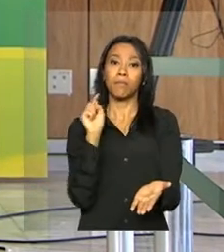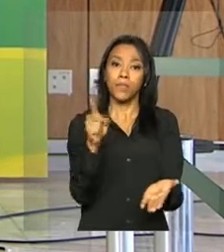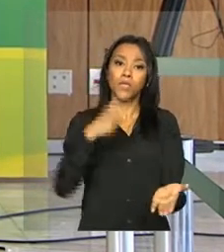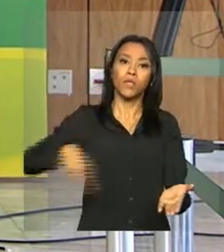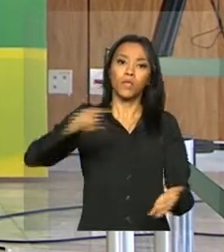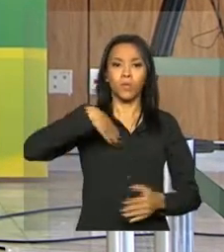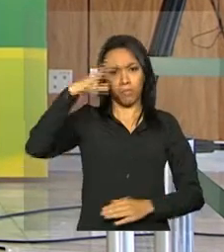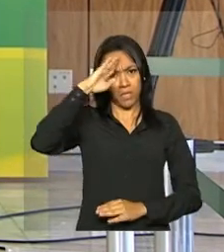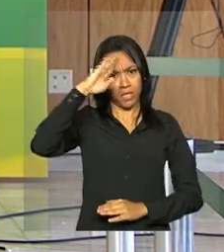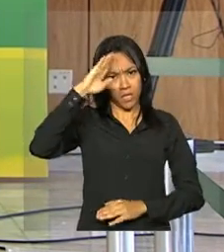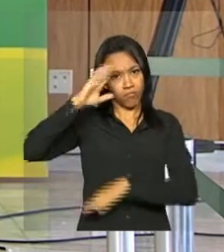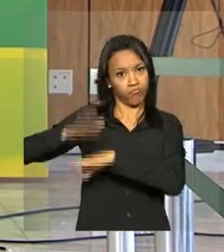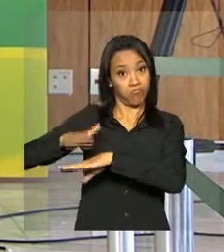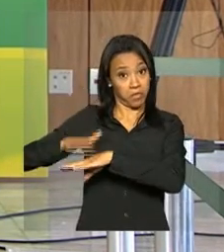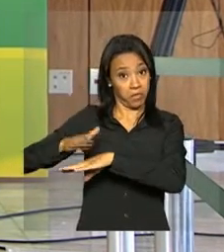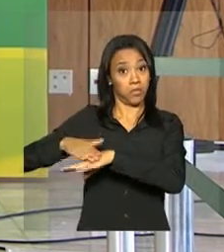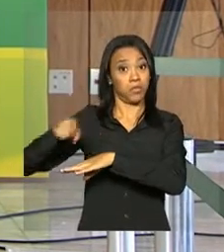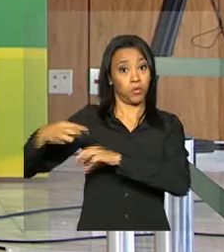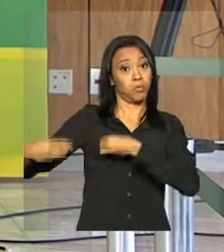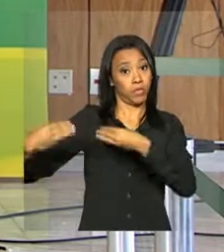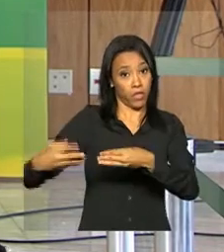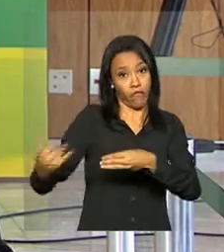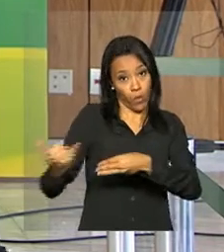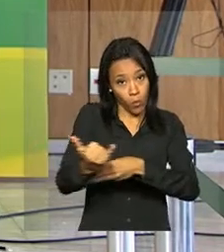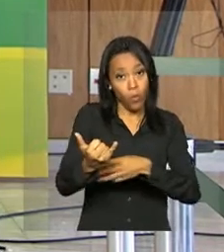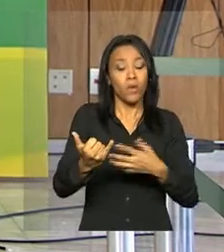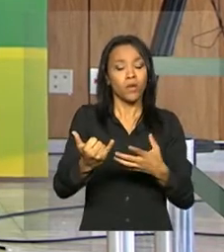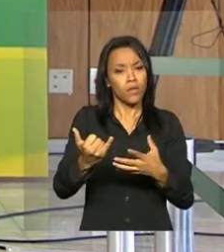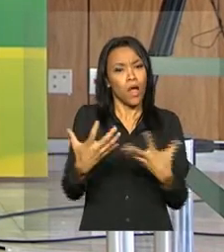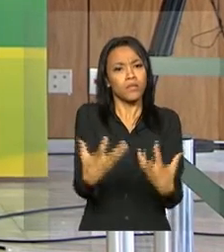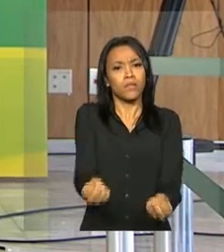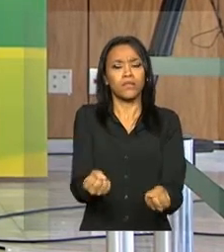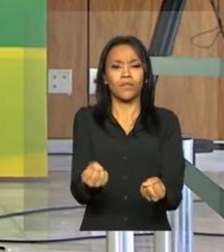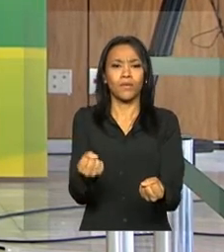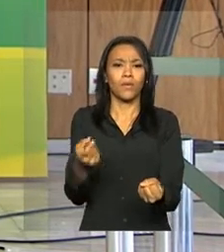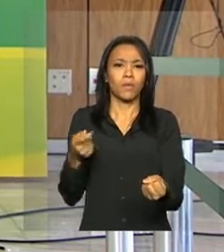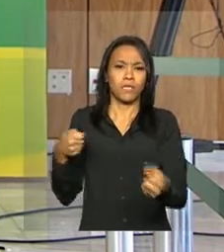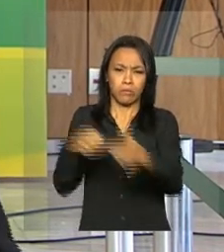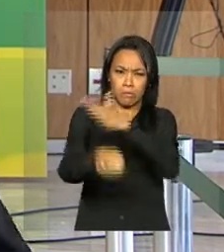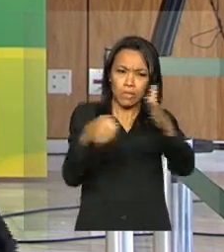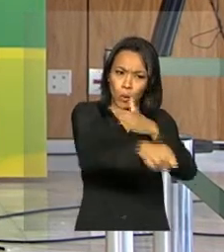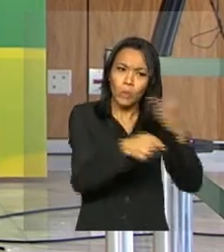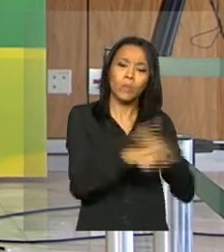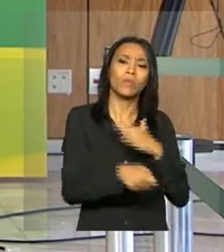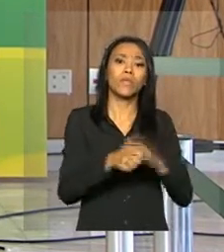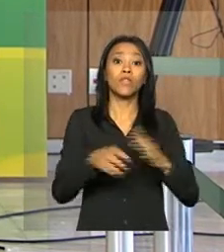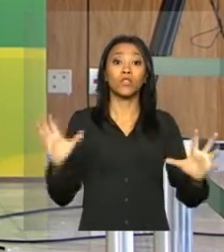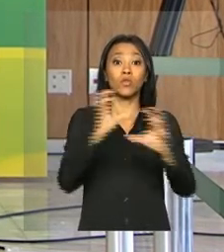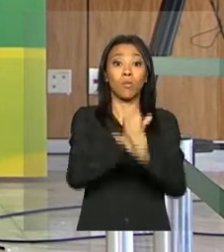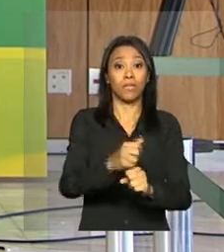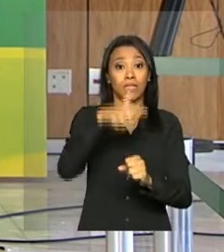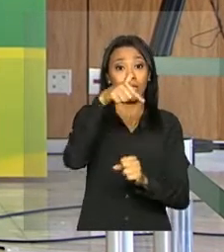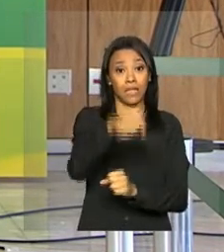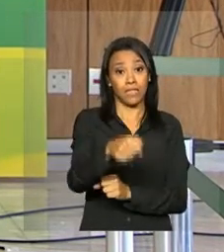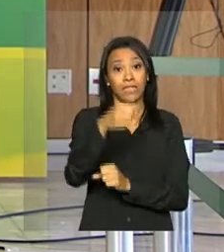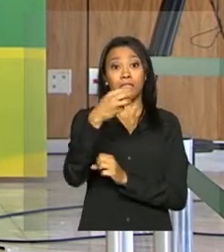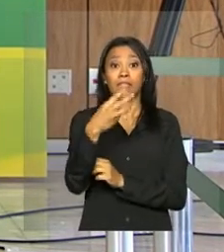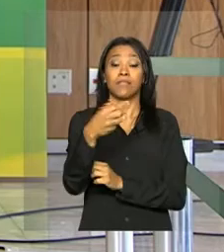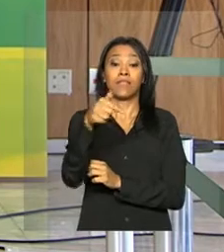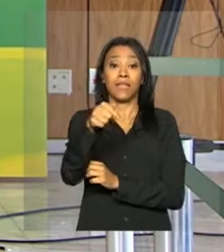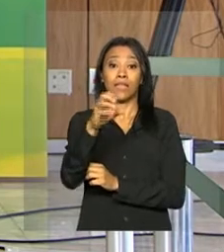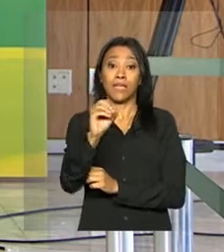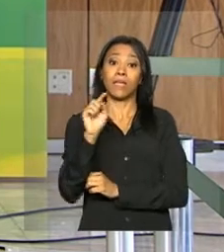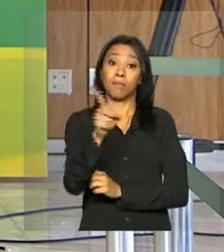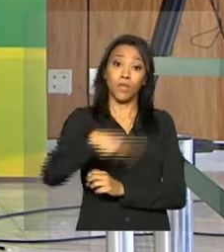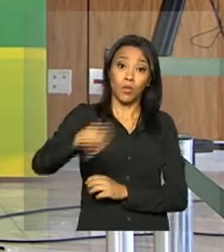forças armadas segundo o ministério da defesa aderiram essa mobilização que conta agora com 370 mil profissionais nas áreas